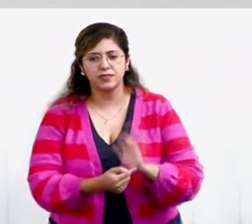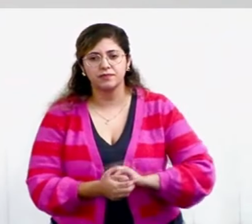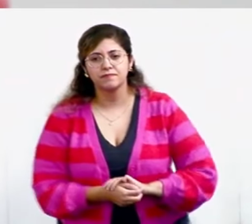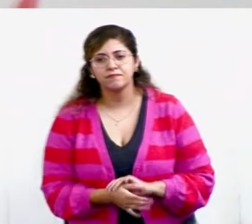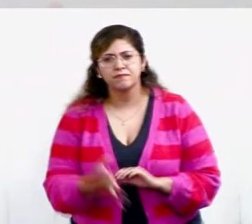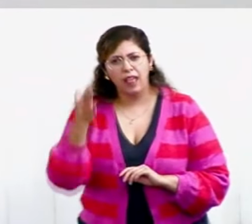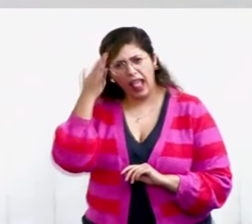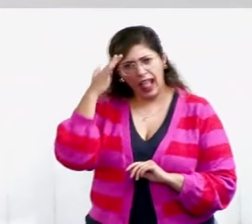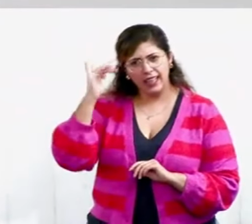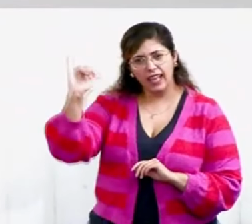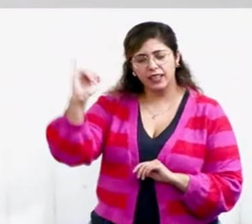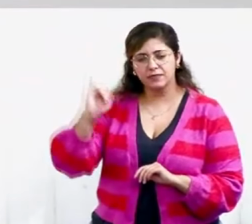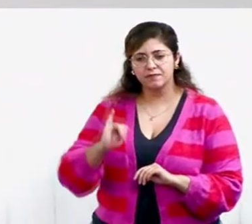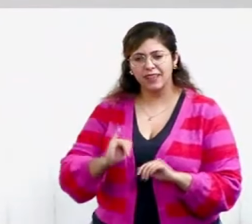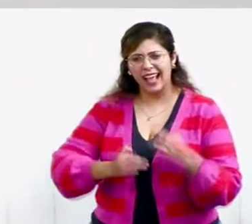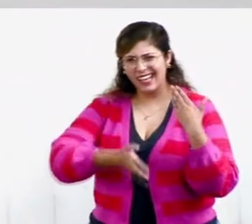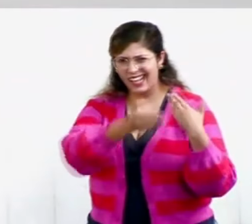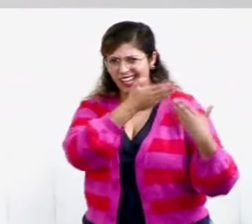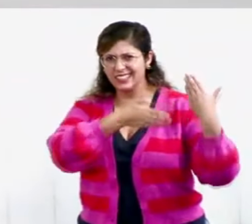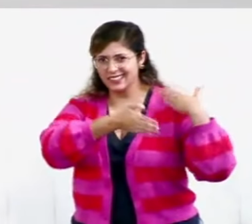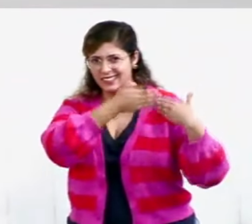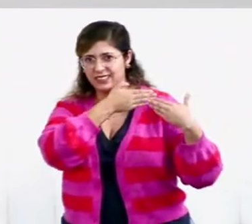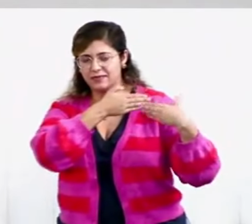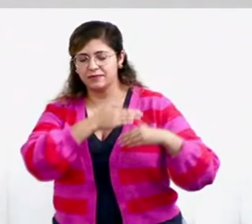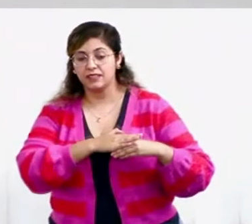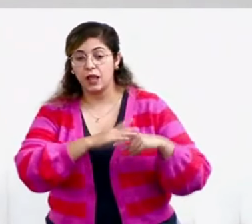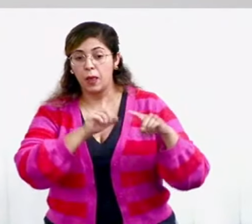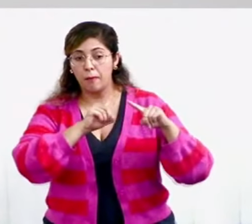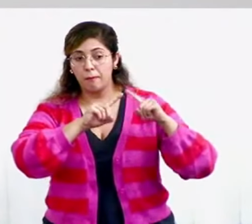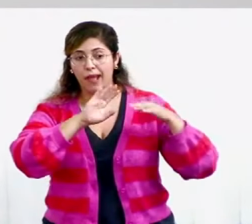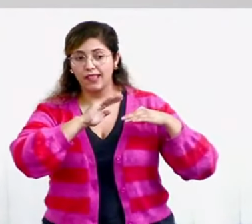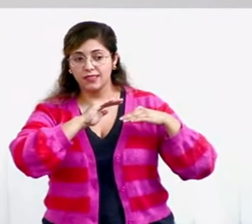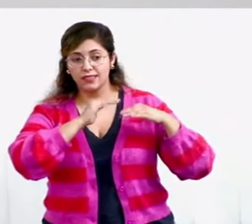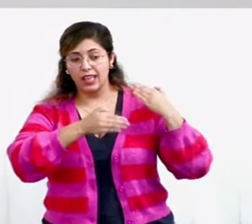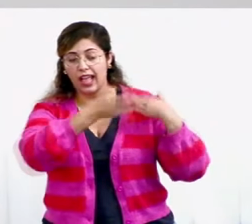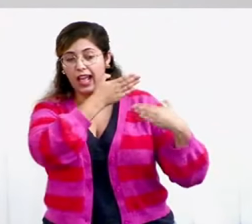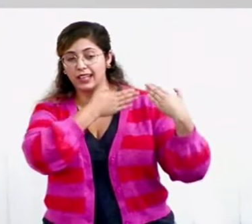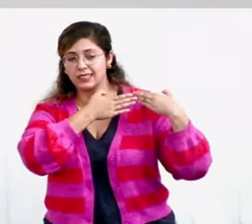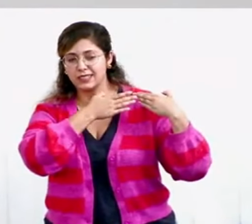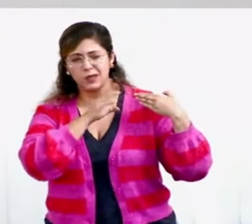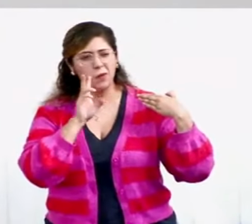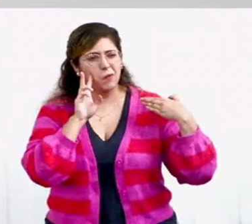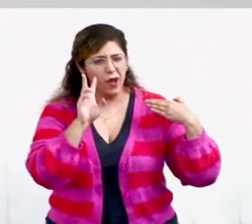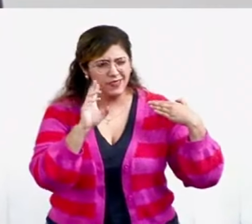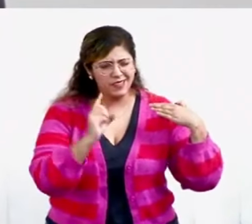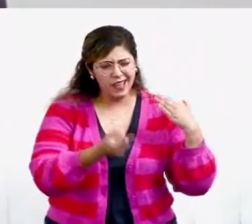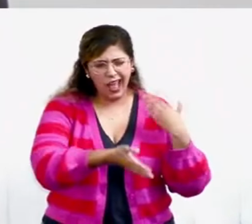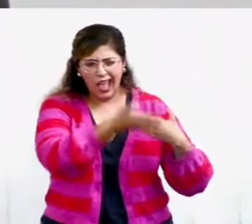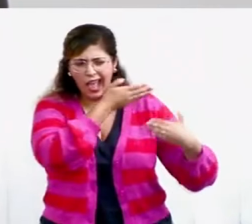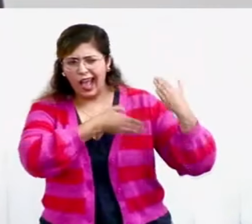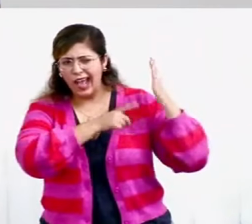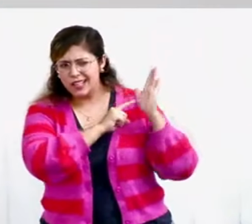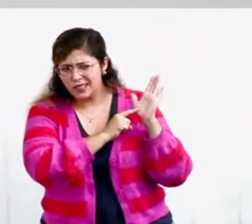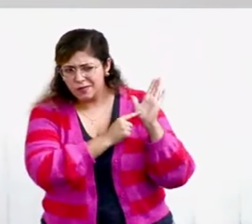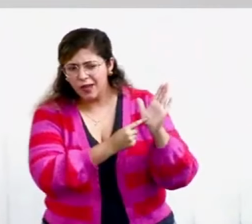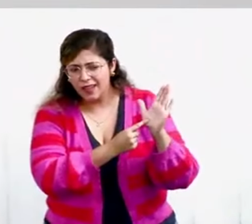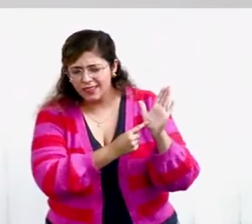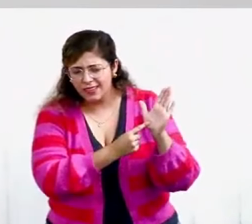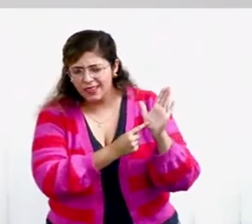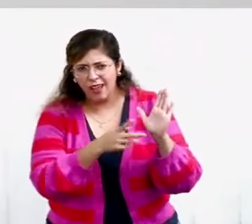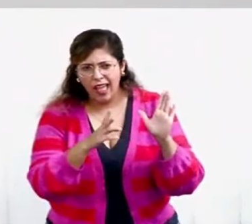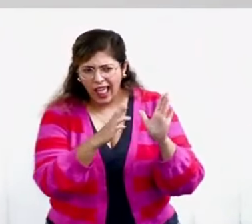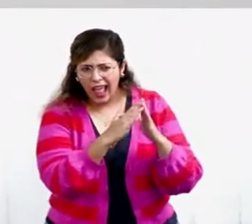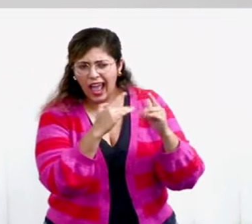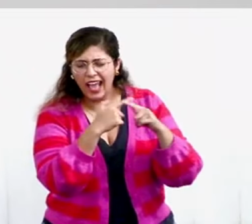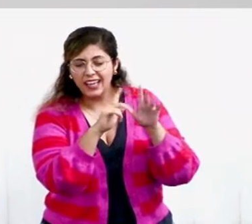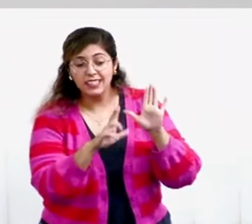daquilo que nós éramos para aquilo que nós somos, para trazer à mente da igreja de Éfeso e trazer à